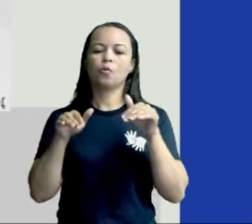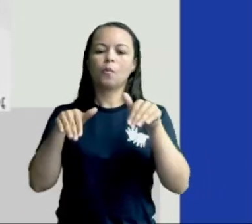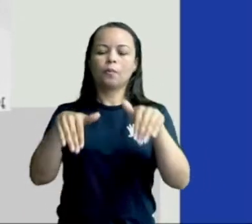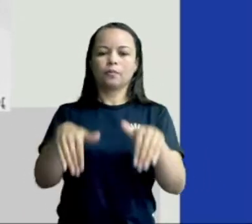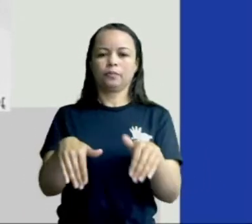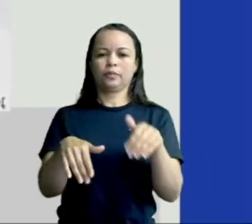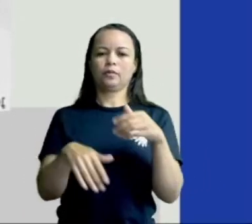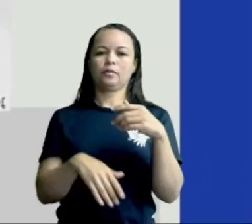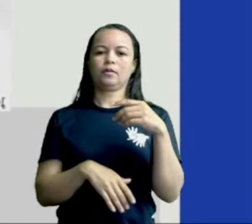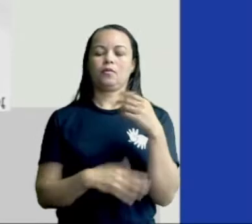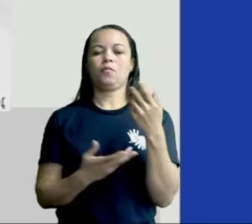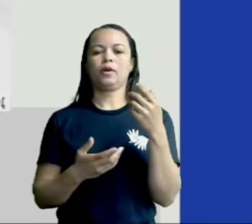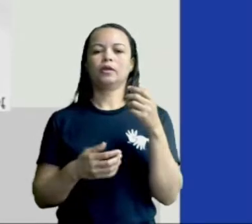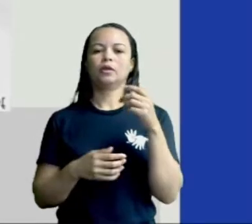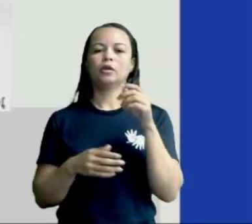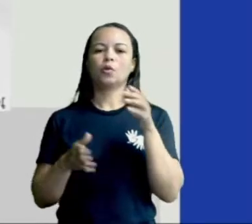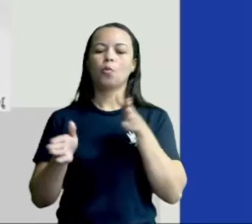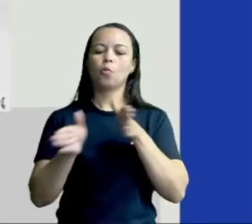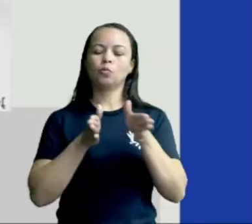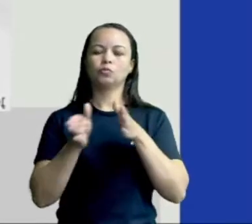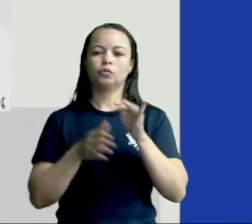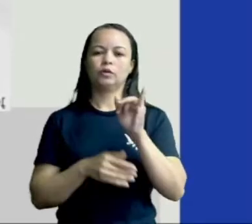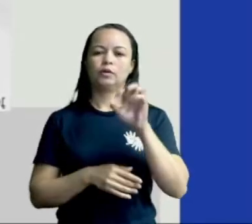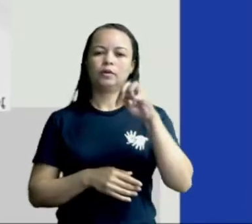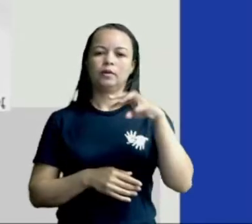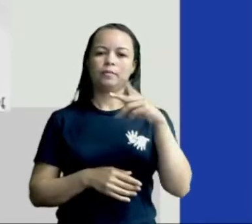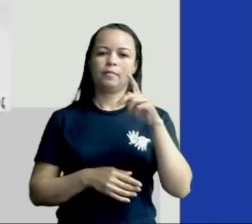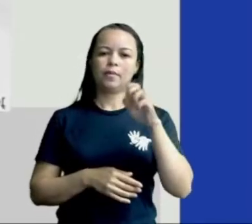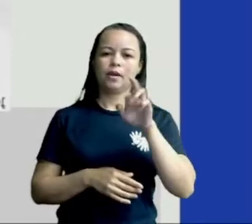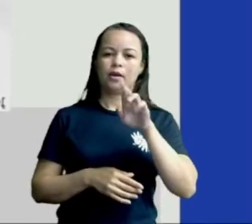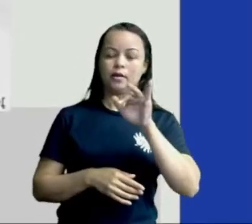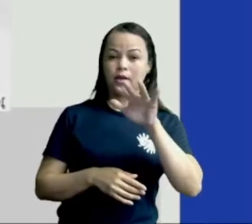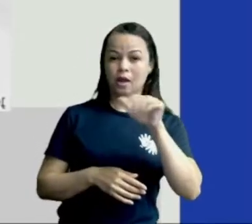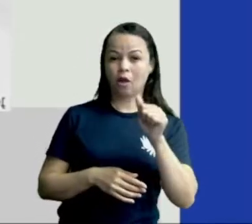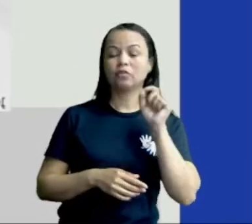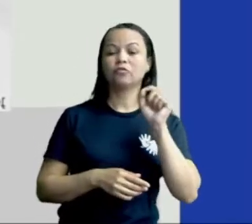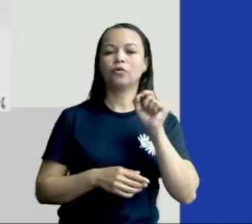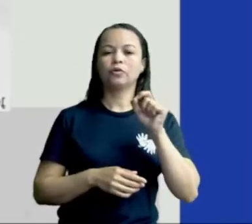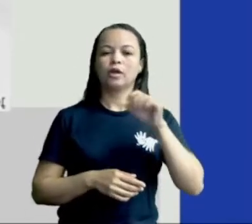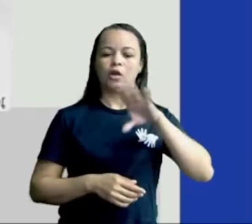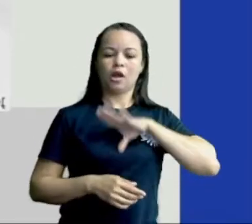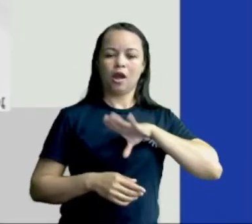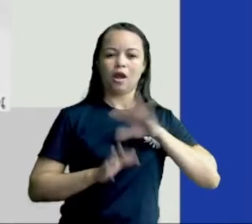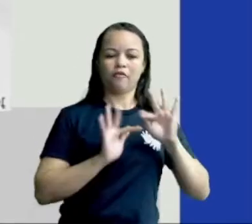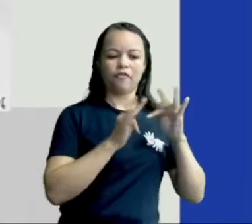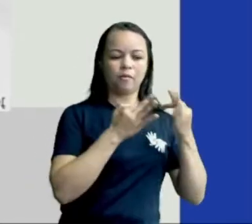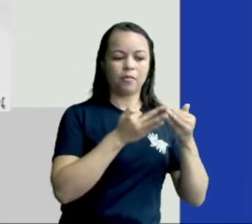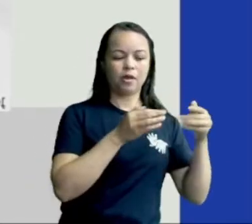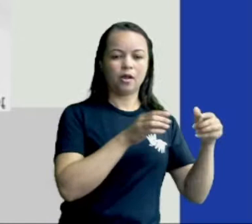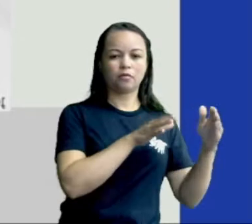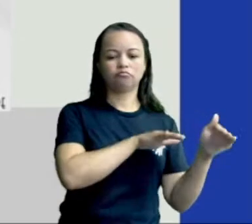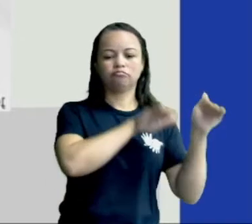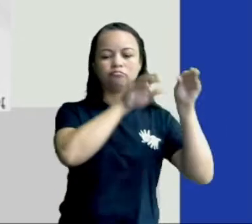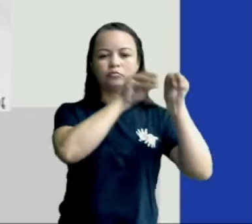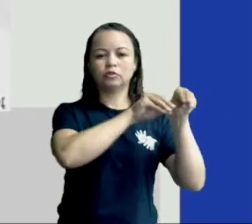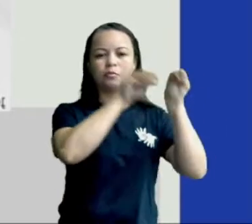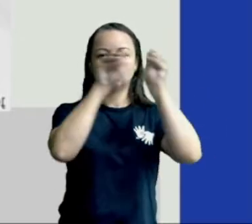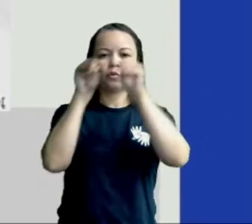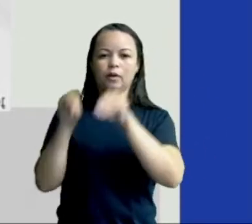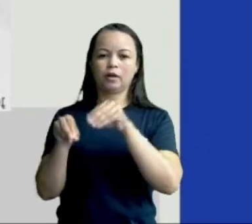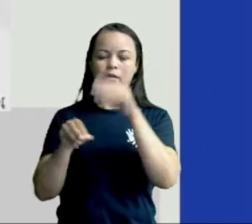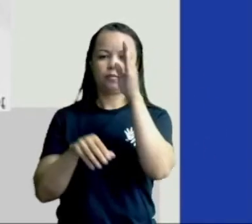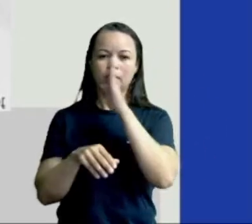foi quando a família real portuguesa se mudou aqui para o Brasil, certo? E aí depois veio a independência, o